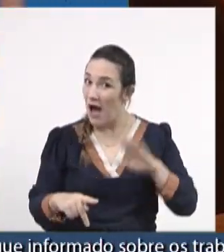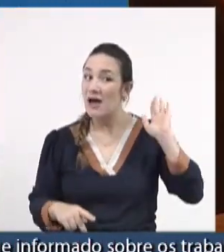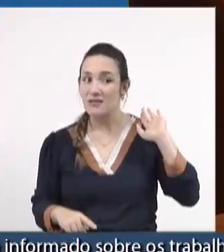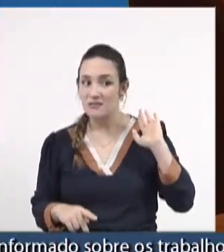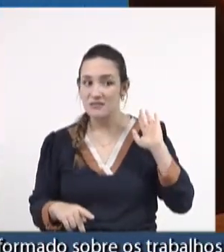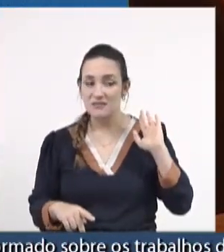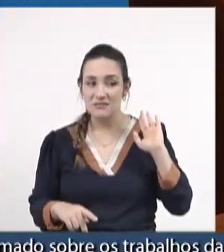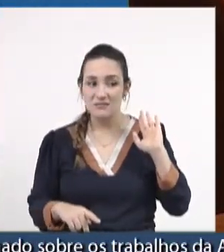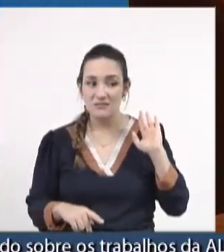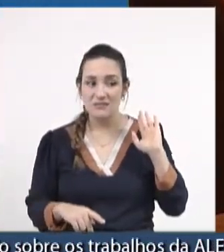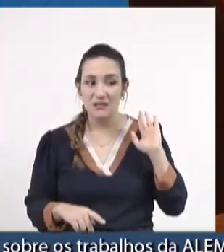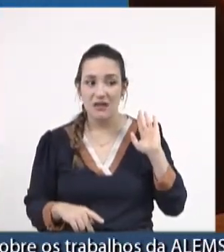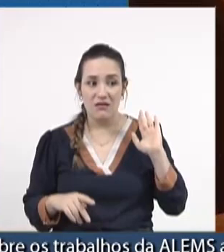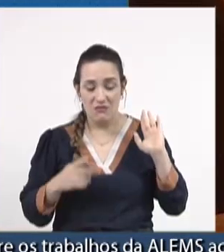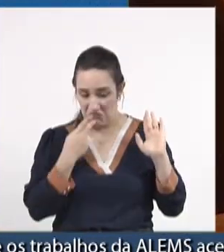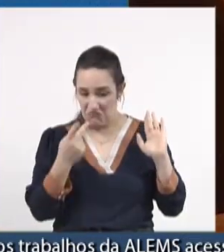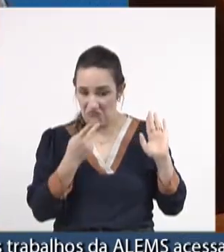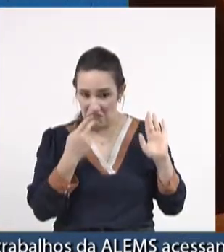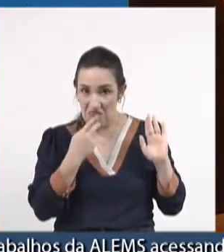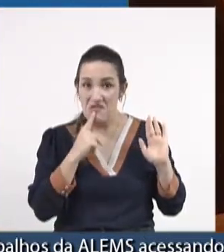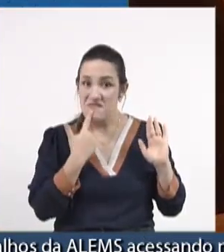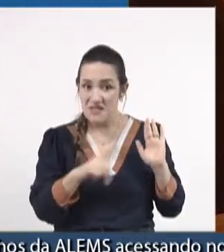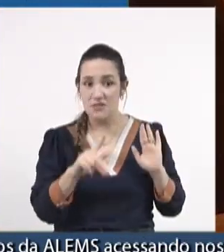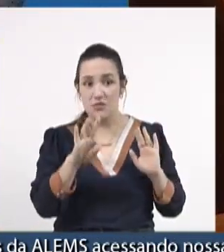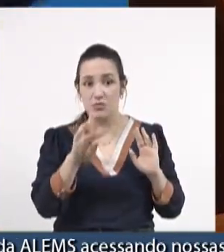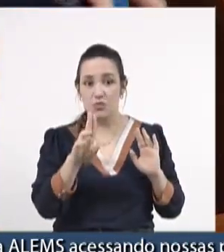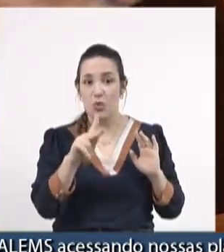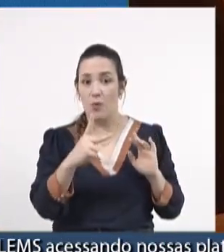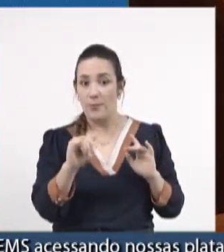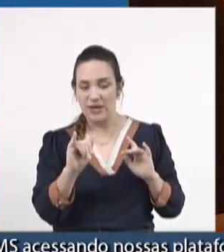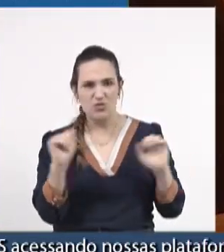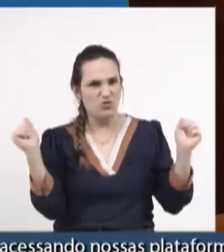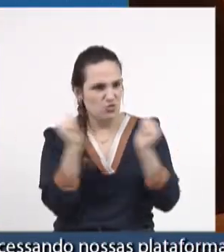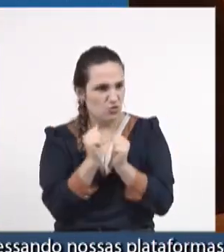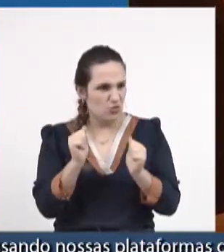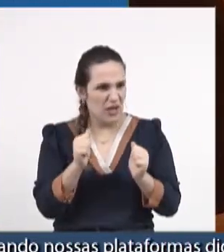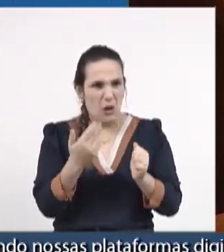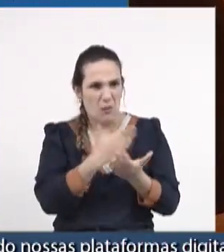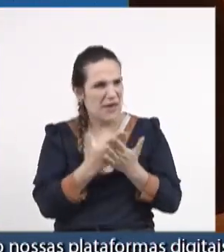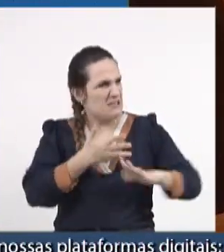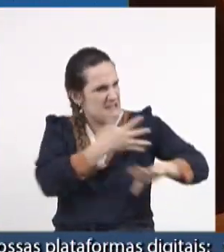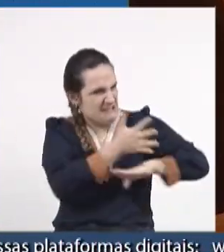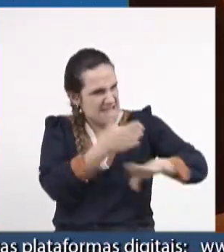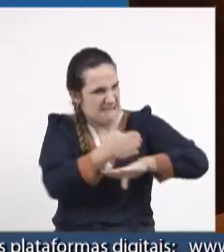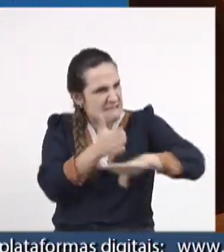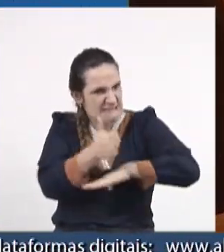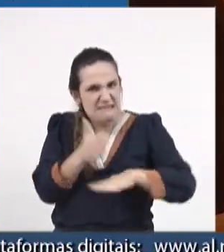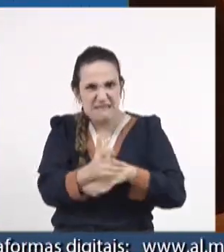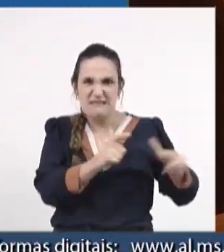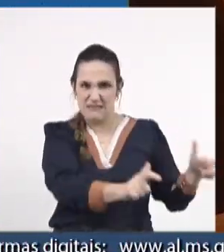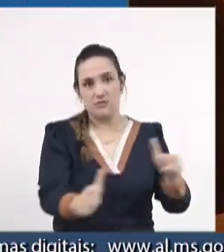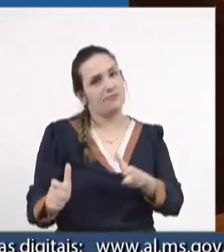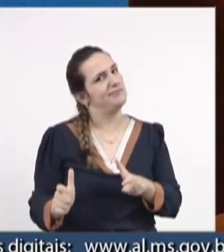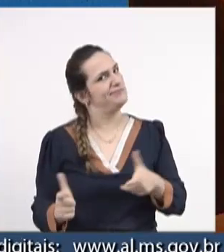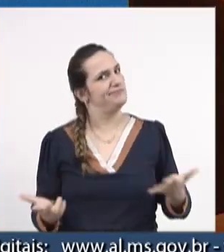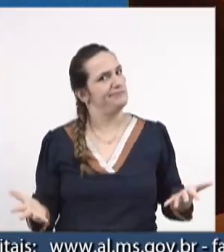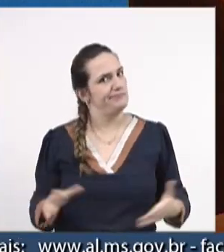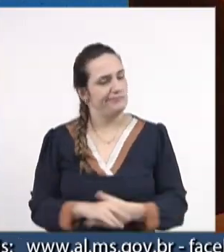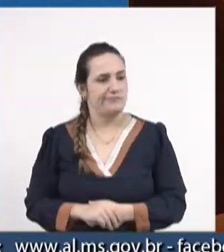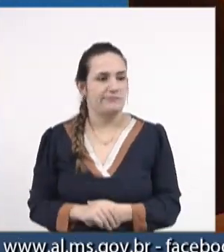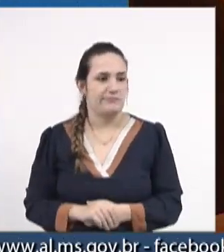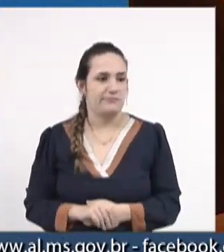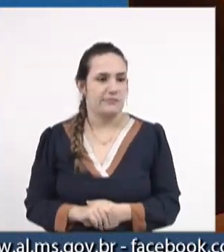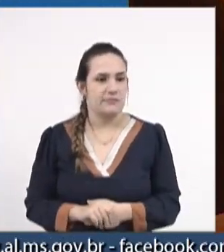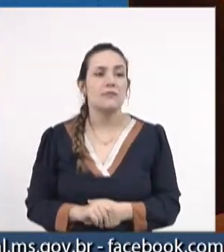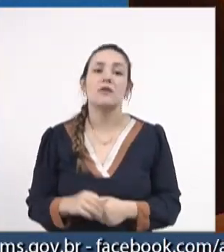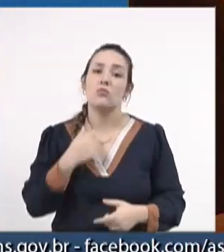domina a língua tupi-guarani, vem, junta com os índios e invade as propriedades. Então eu trouxe aqui, só